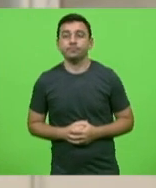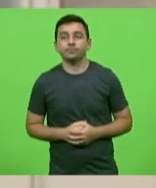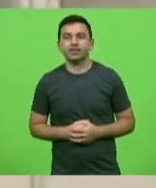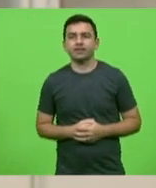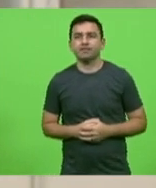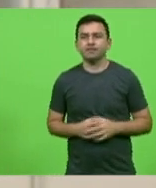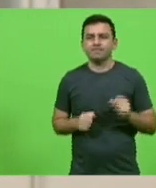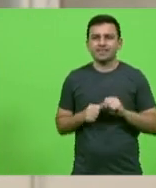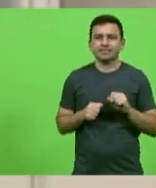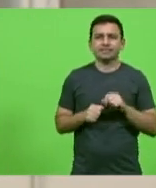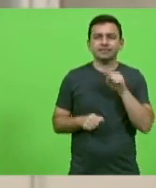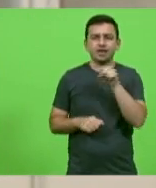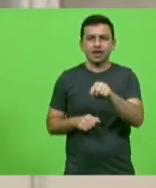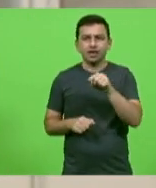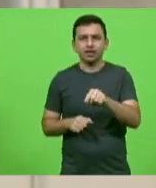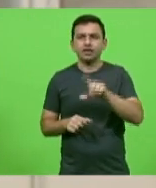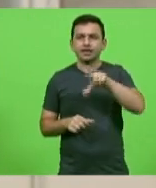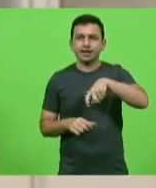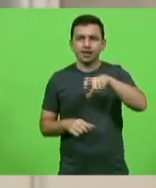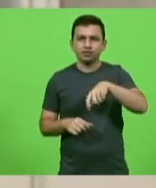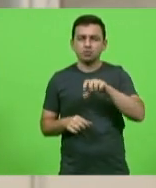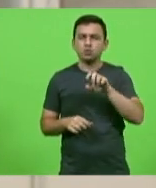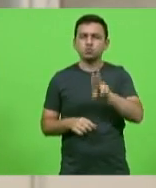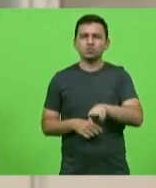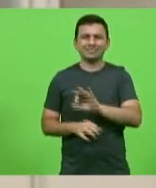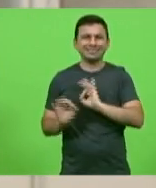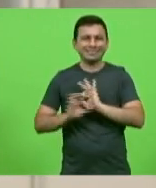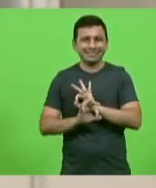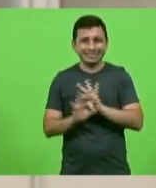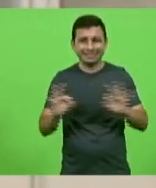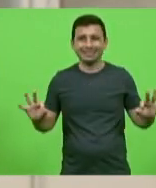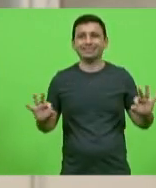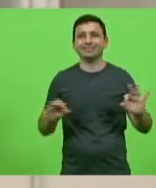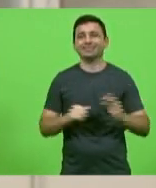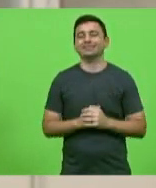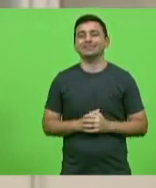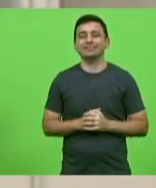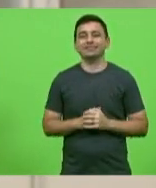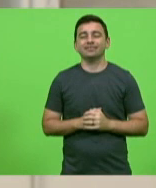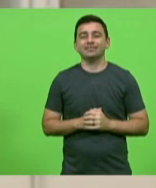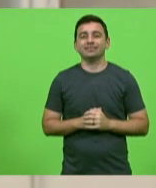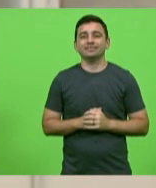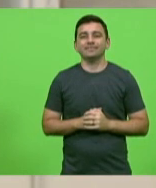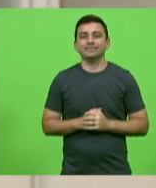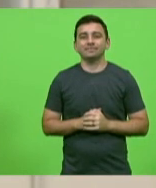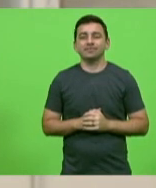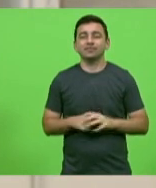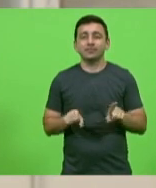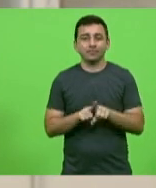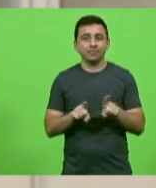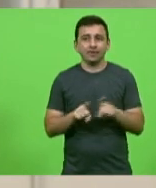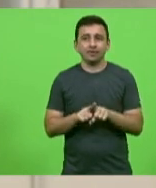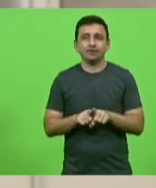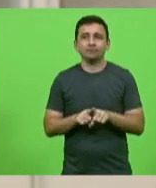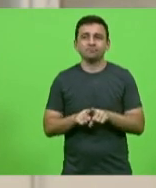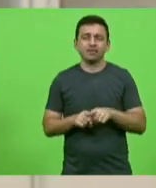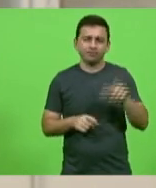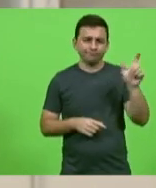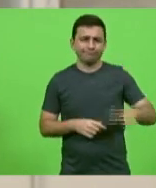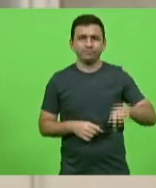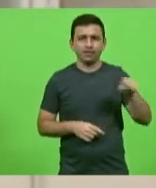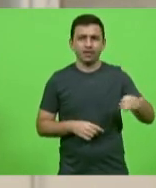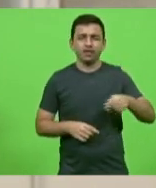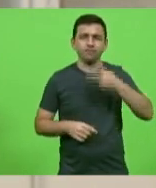sem a exigência de autorização Legislativa essa hipótese a manifestação do